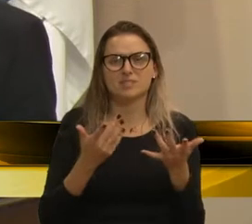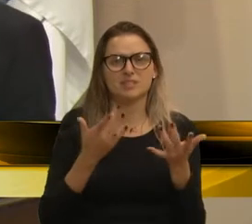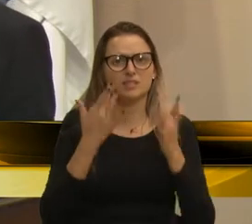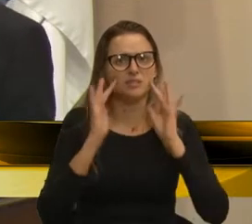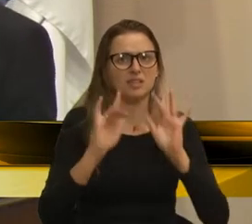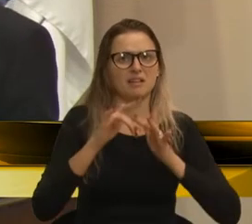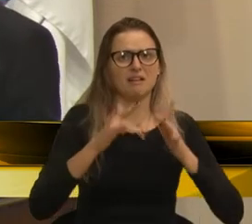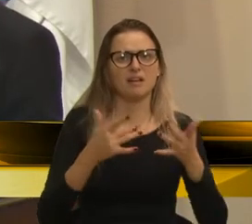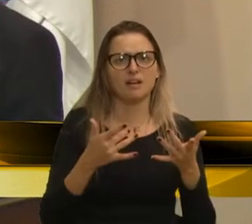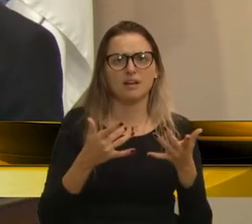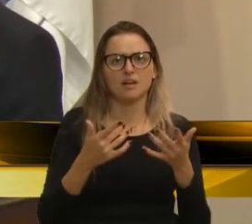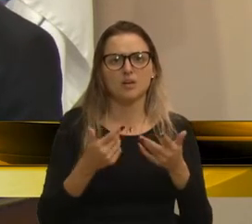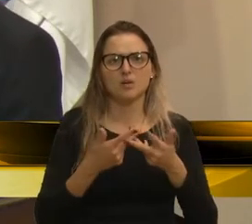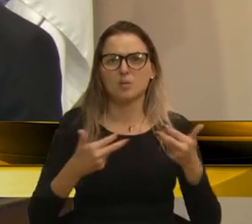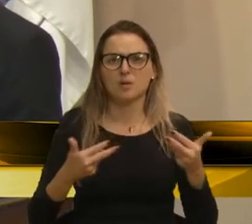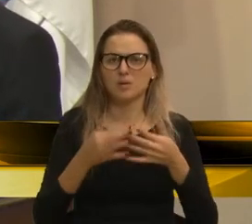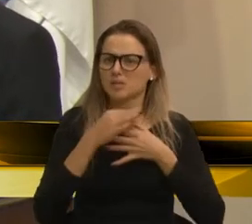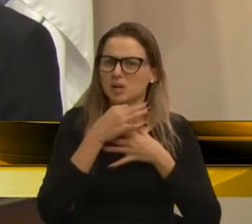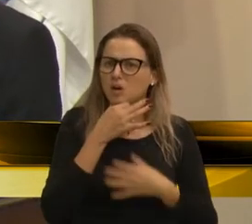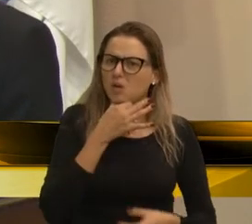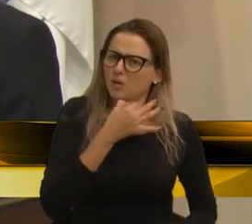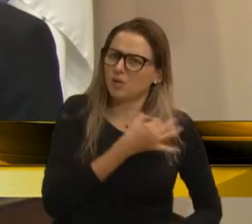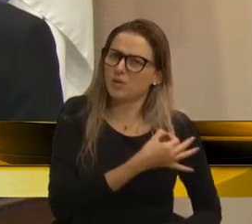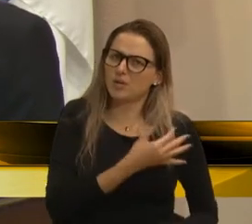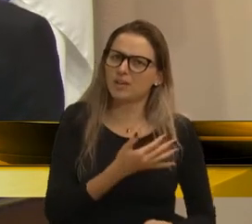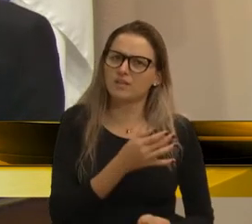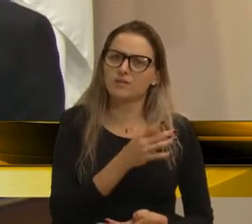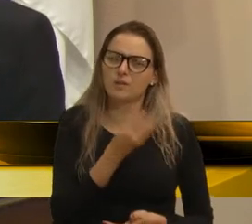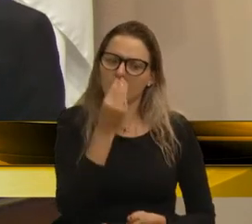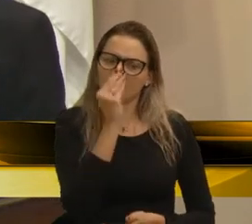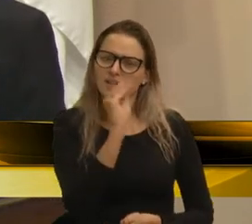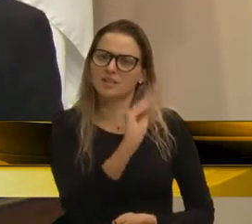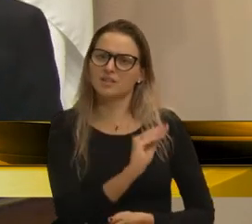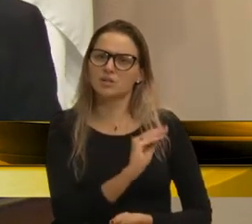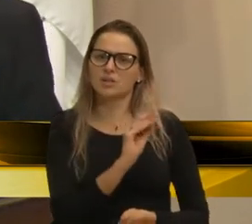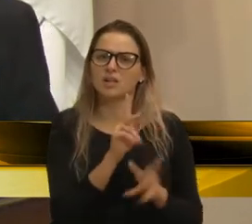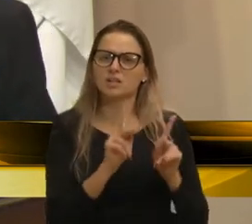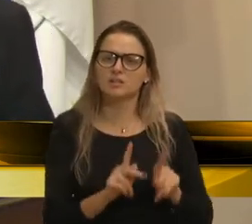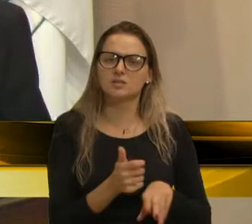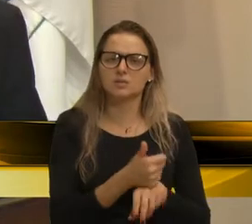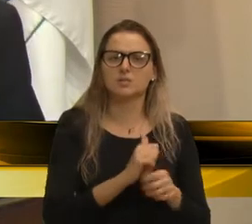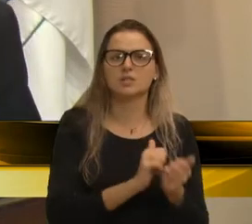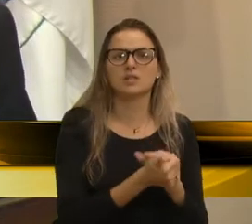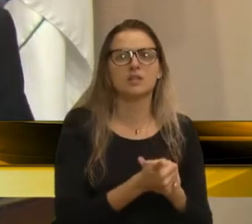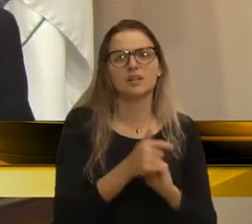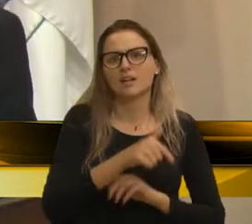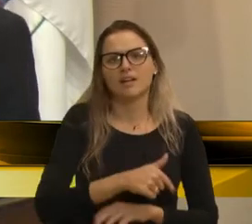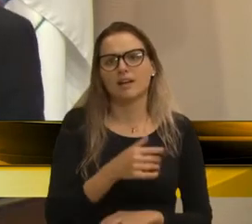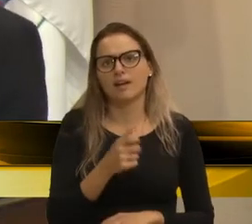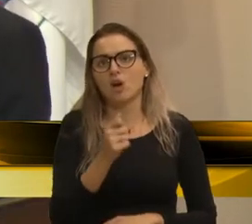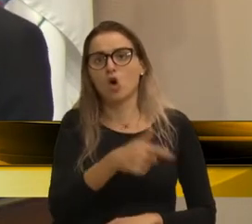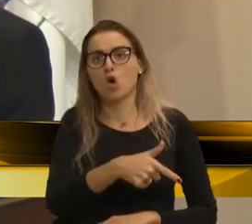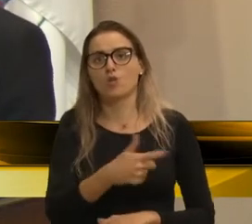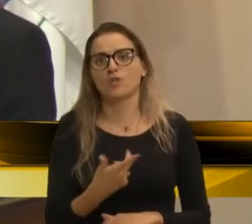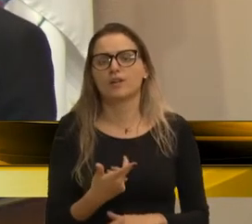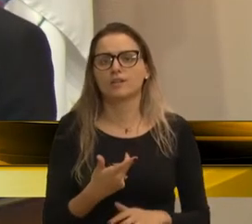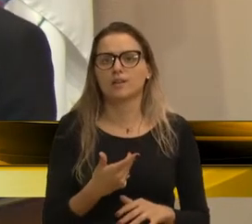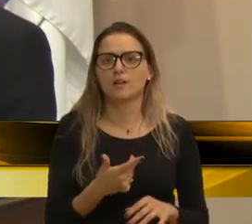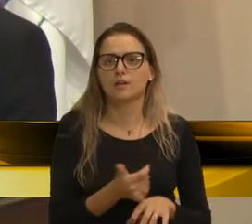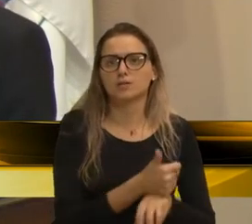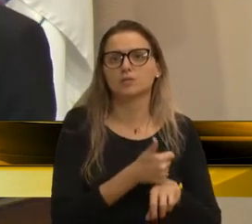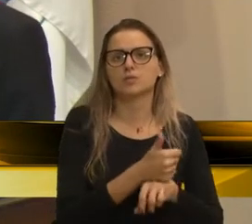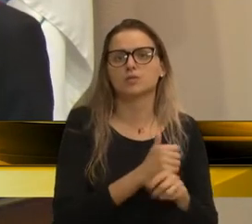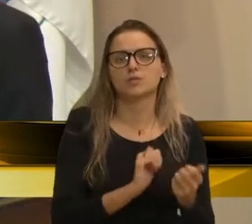é ridicularizar os desportistas dessa cidade. É uma ofensa, é uma humilhação